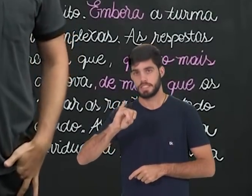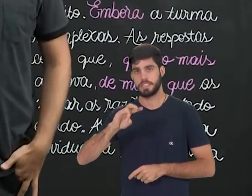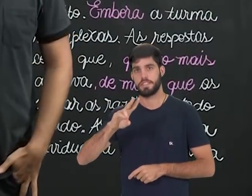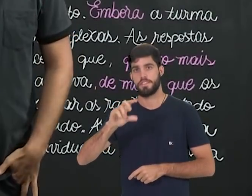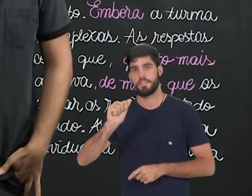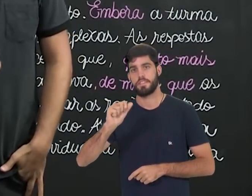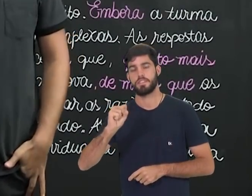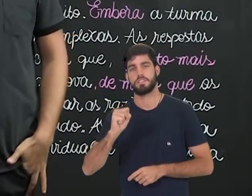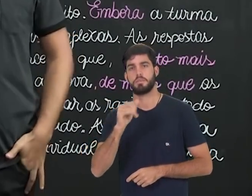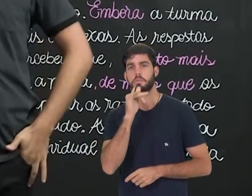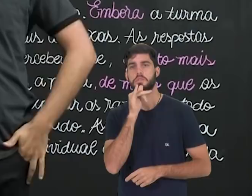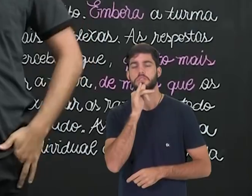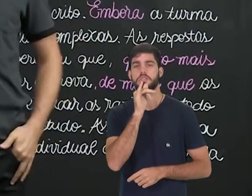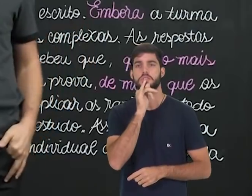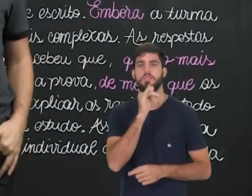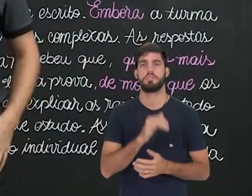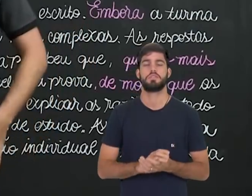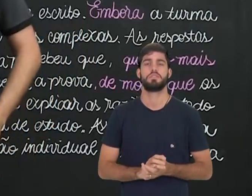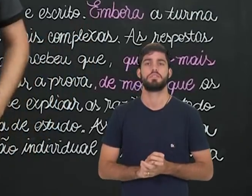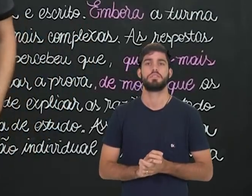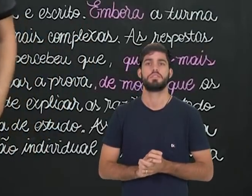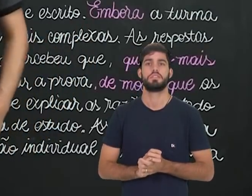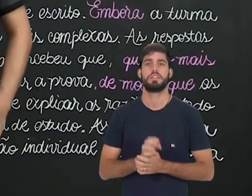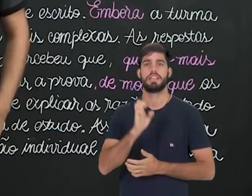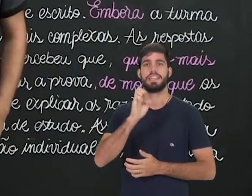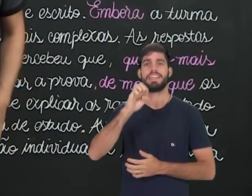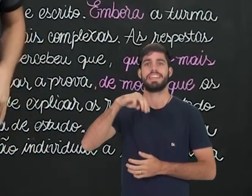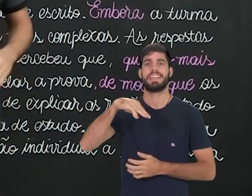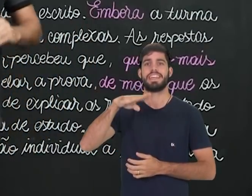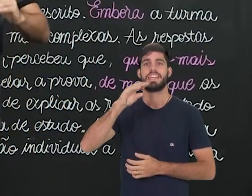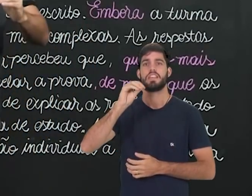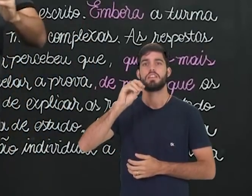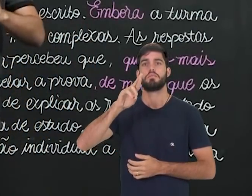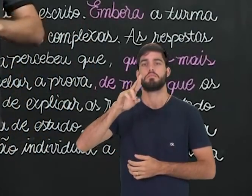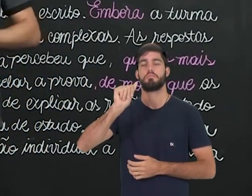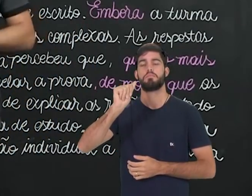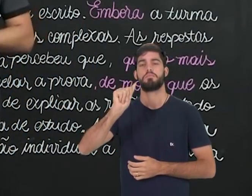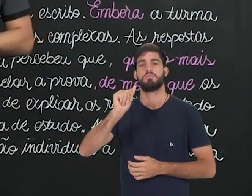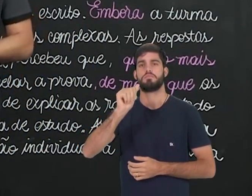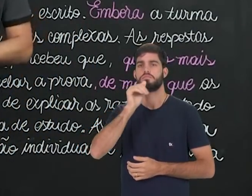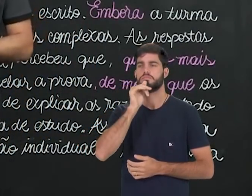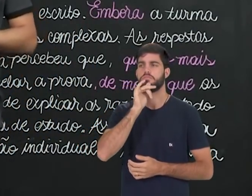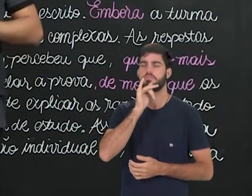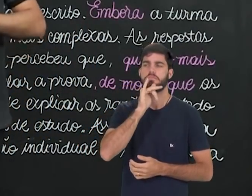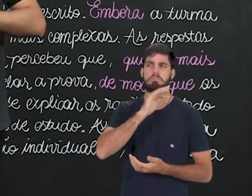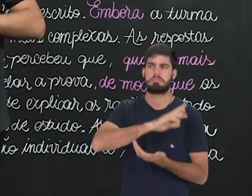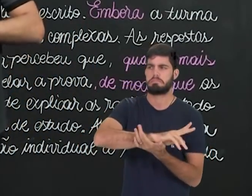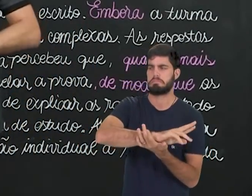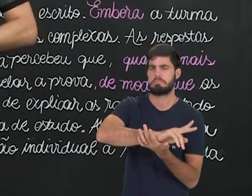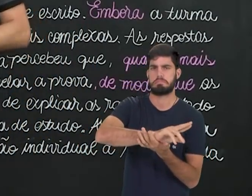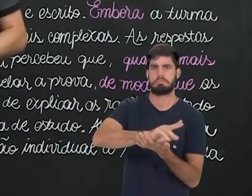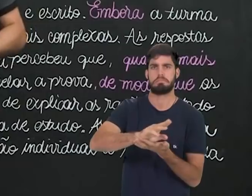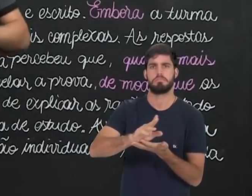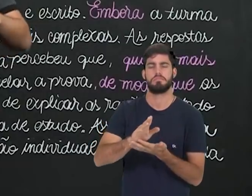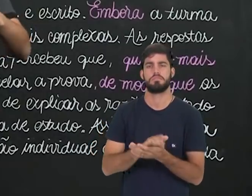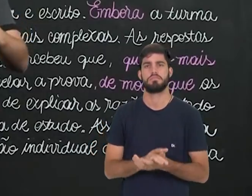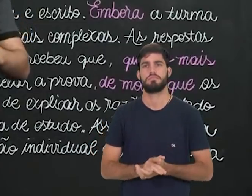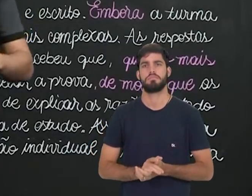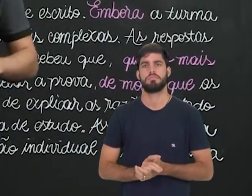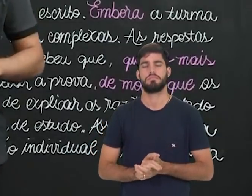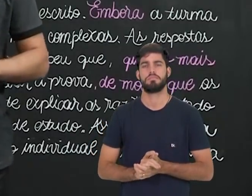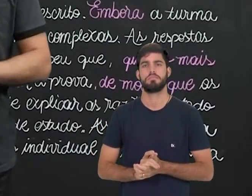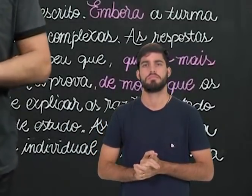de concessão. Uma das mais famosas é a conjunção embora. Existem outras, tais como a despeito de,